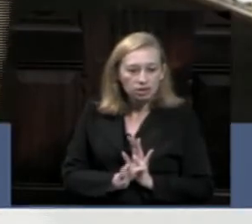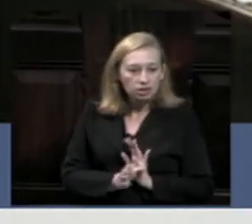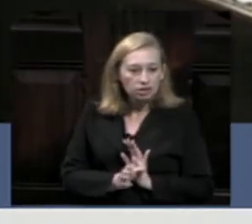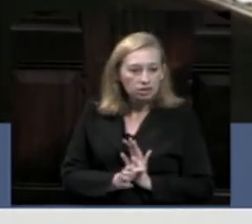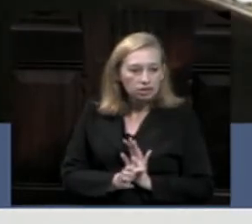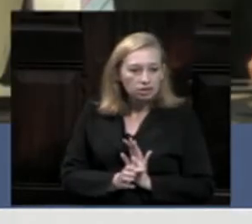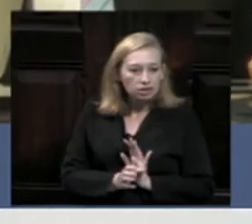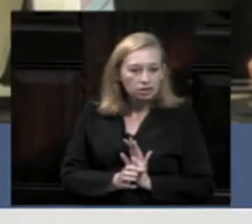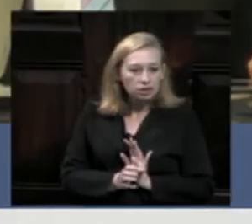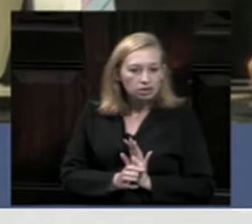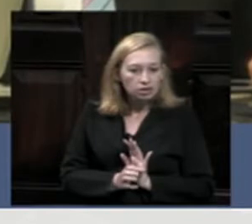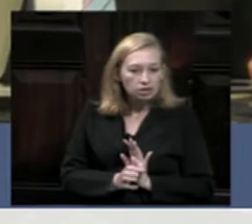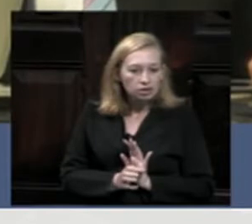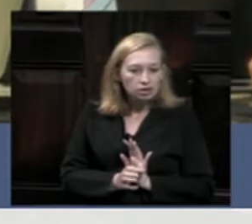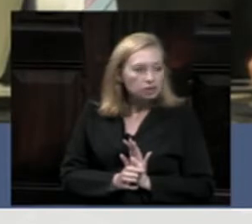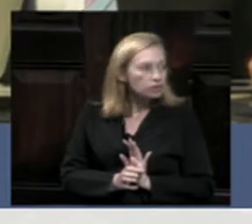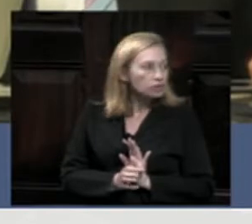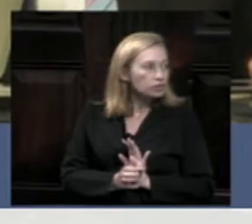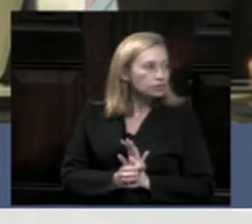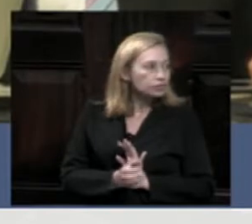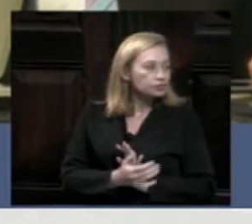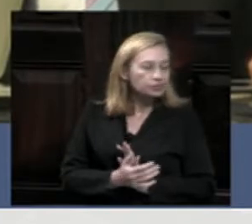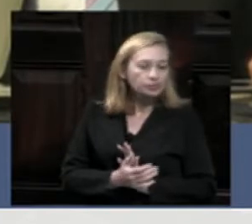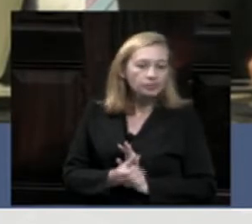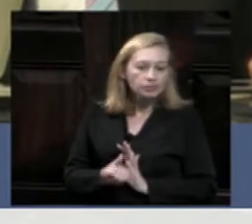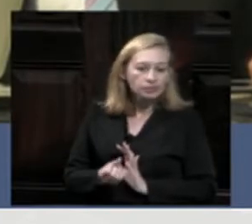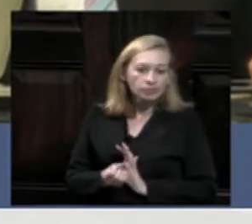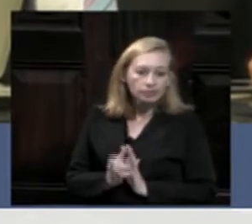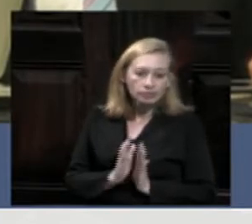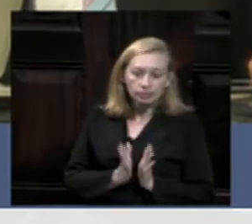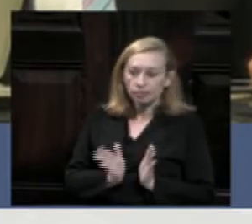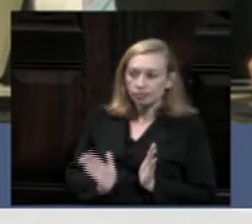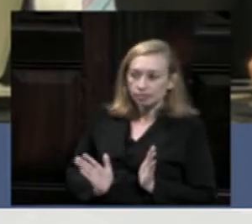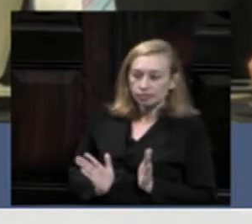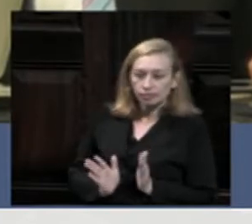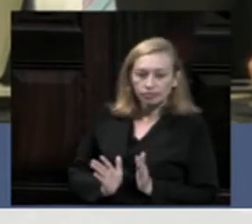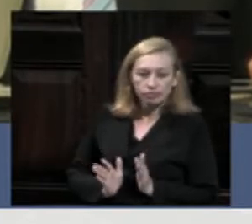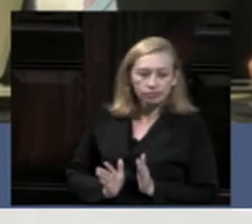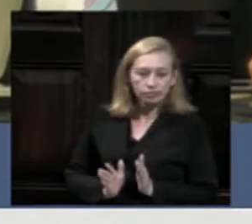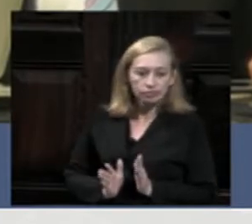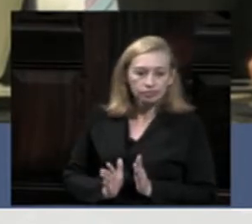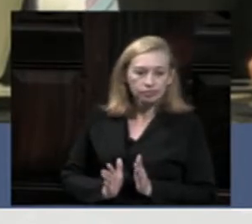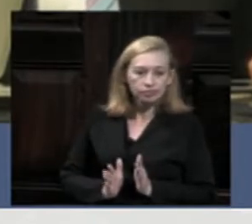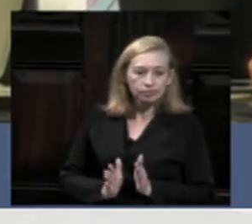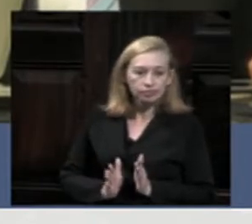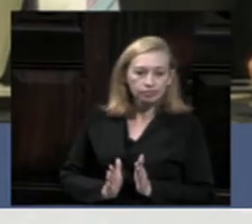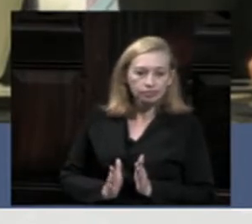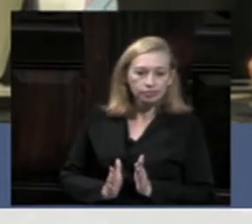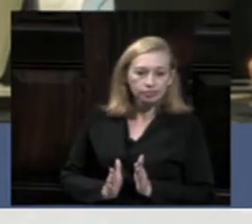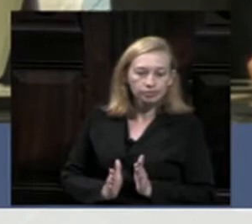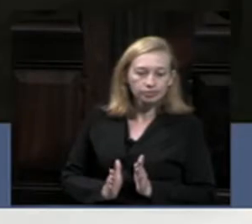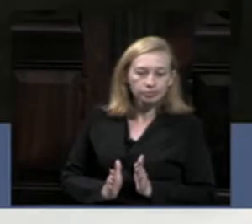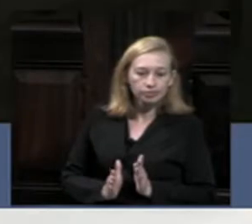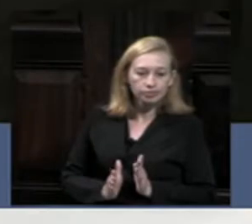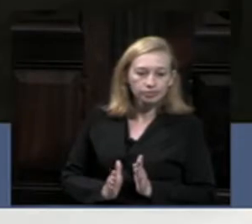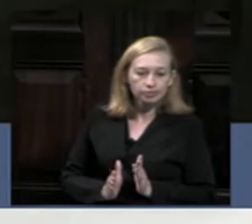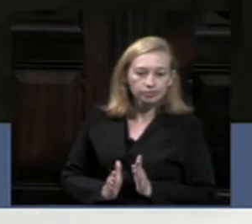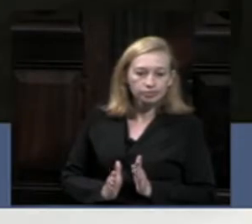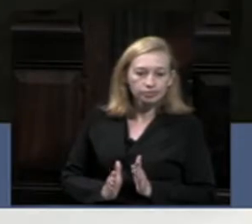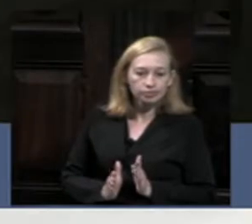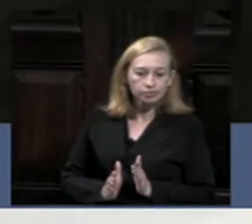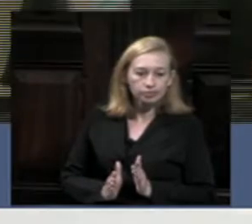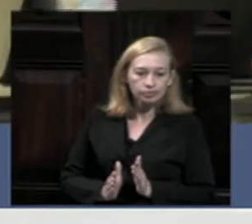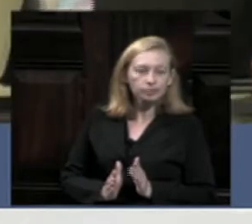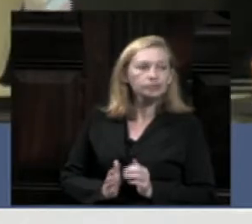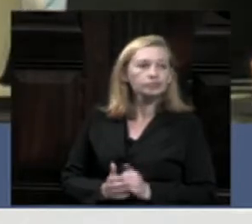Por isso que quero pedir... o presidente chama os trabalhos da ordem pela Comissão de Pessoa com Deficiência, deputado Márcio Pacheco. Parecer é contrário às